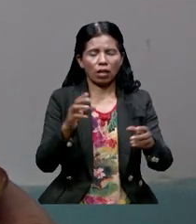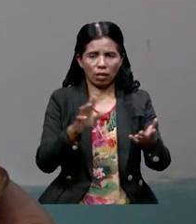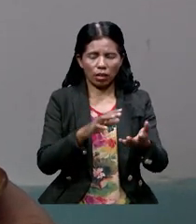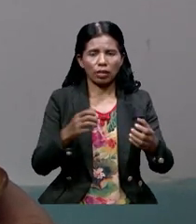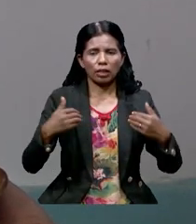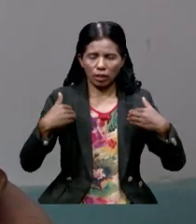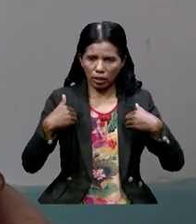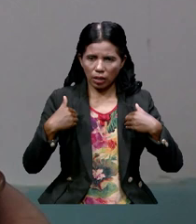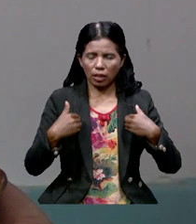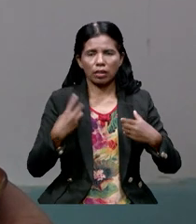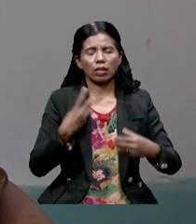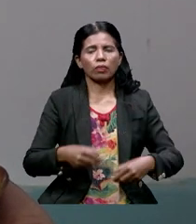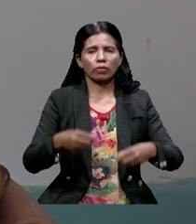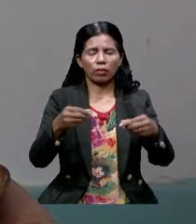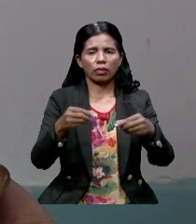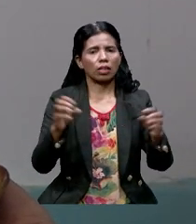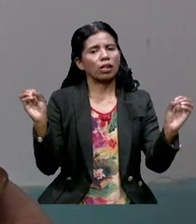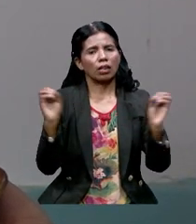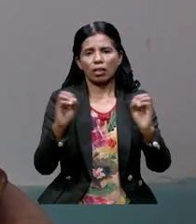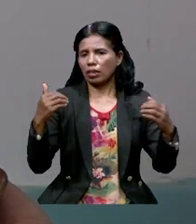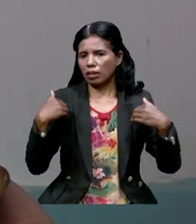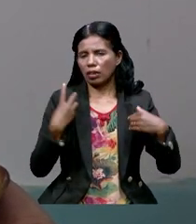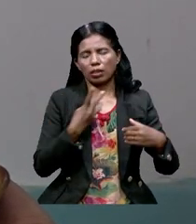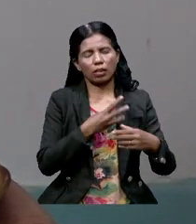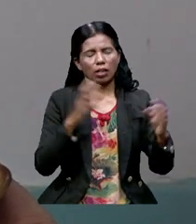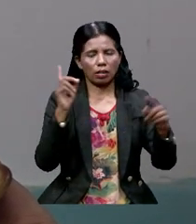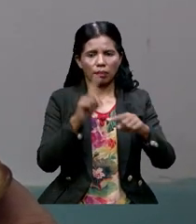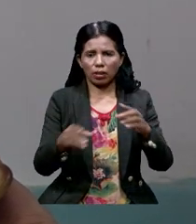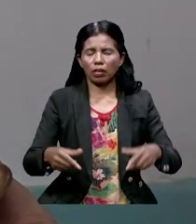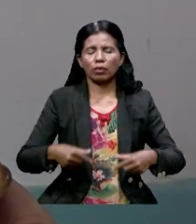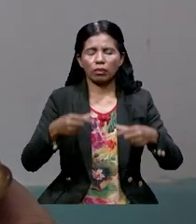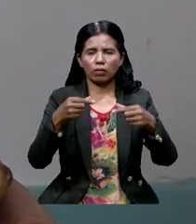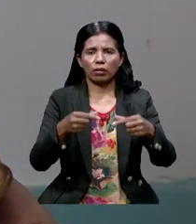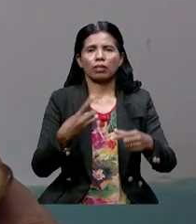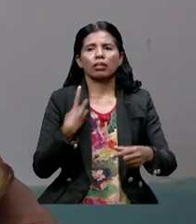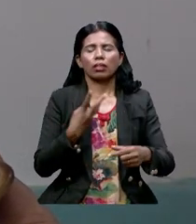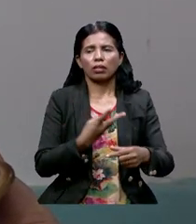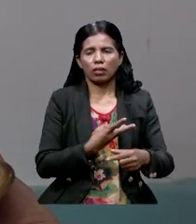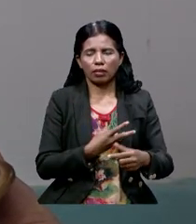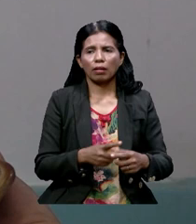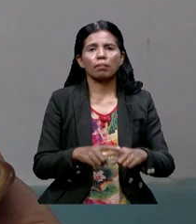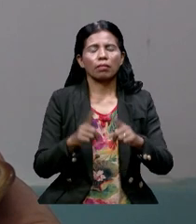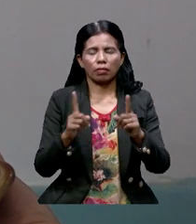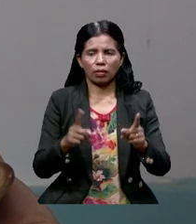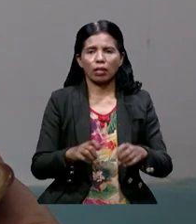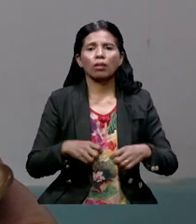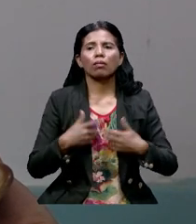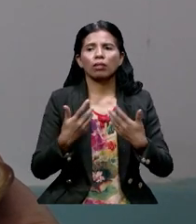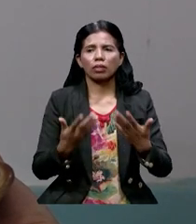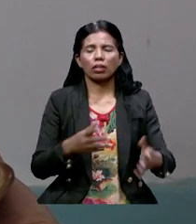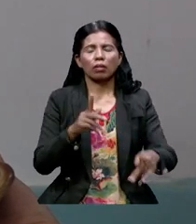lau distribusan saya lah iha ita tabele tergantung di ba iha bene mai be oin sa